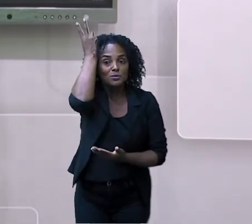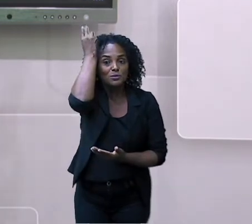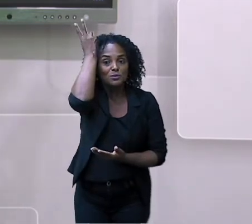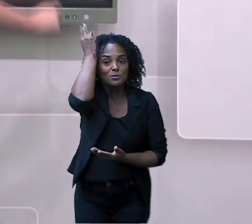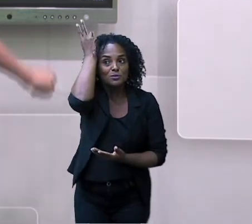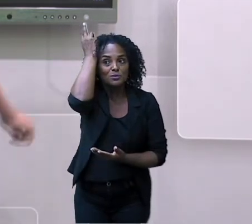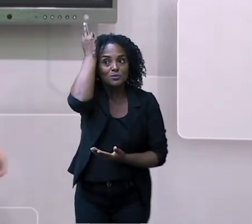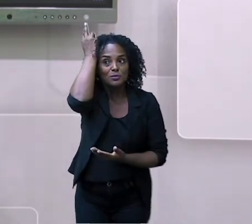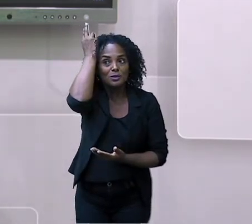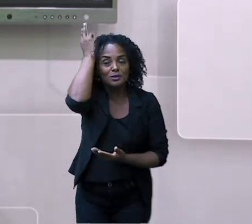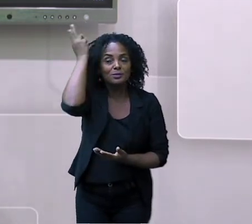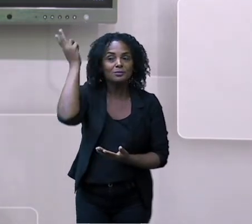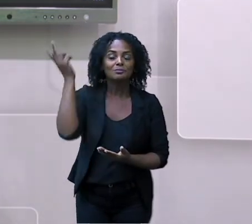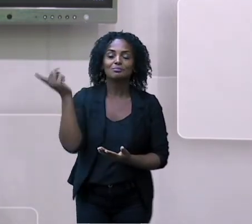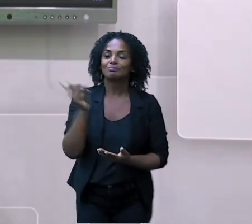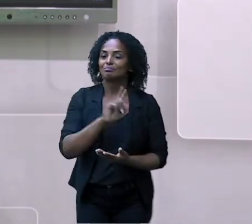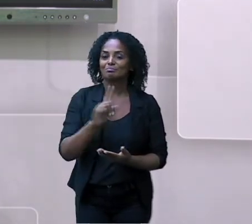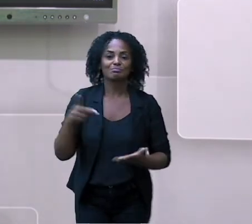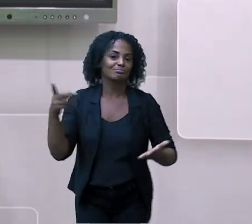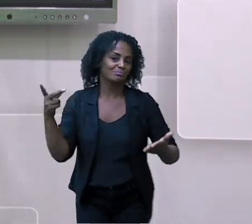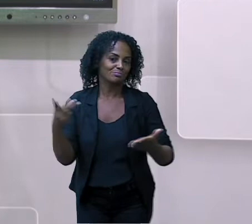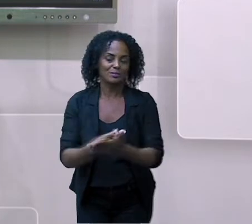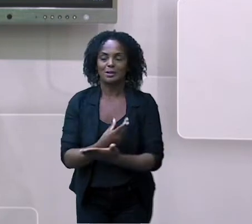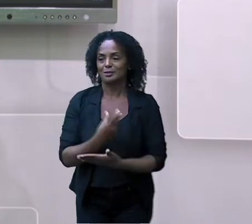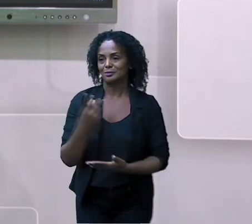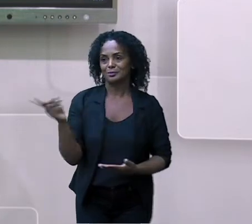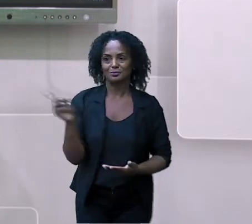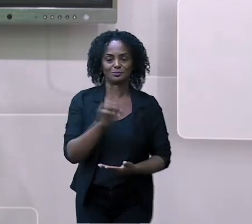Coelho. Pássaro, não.